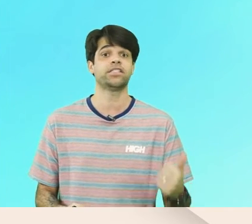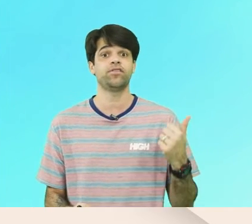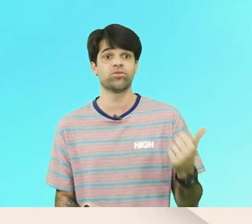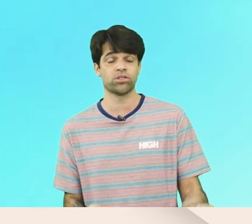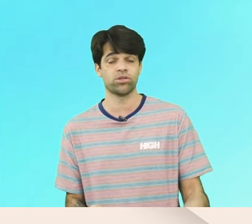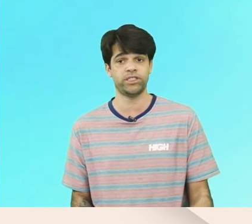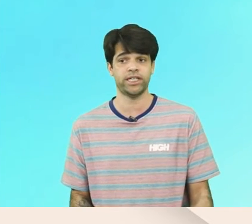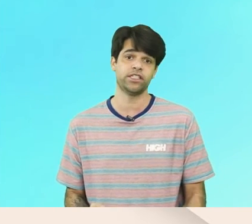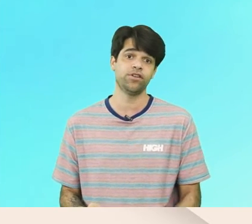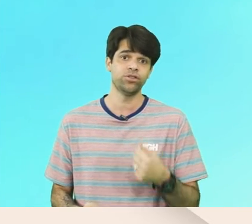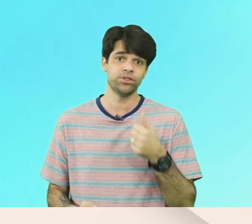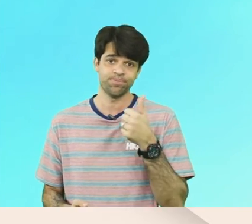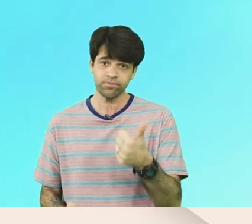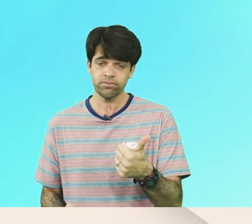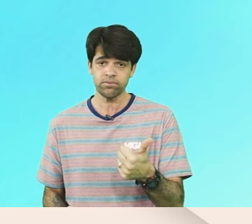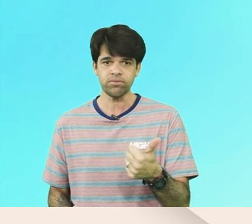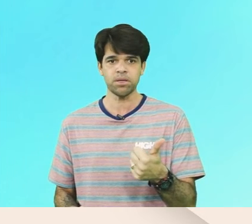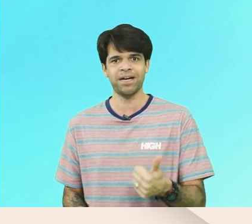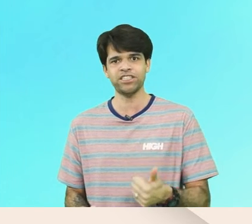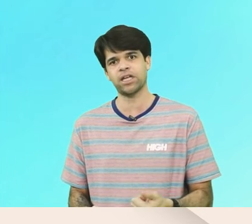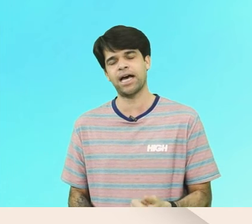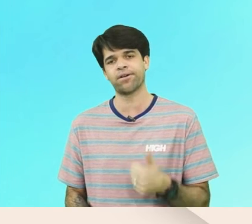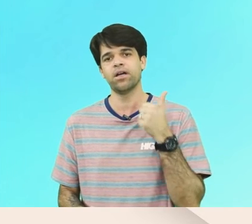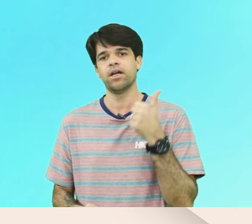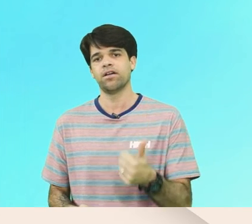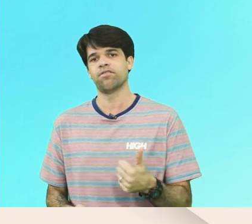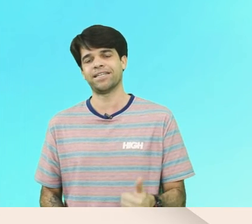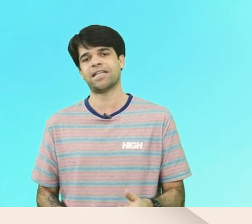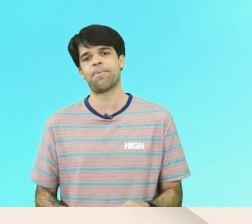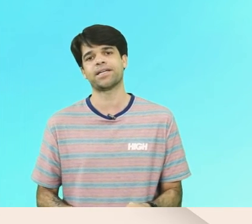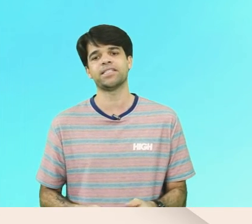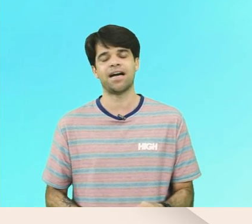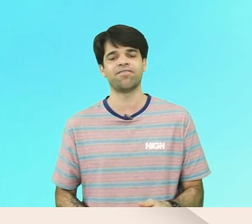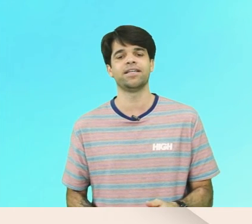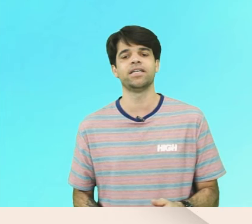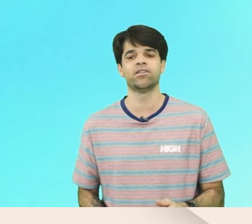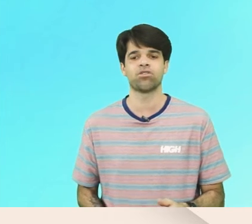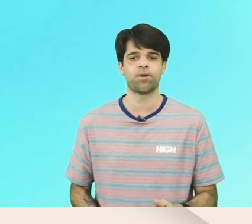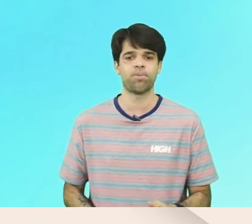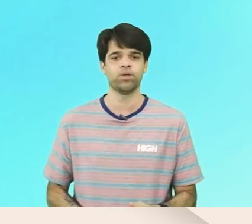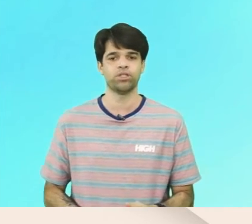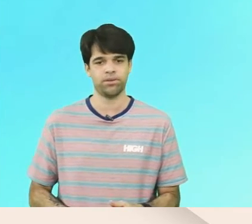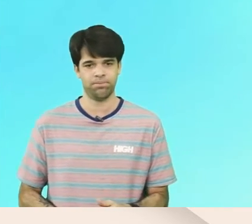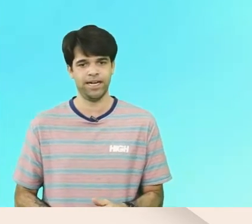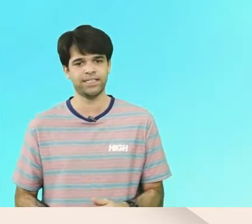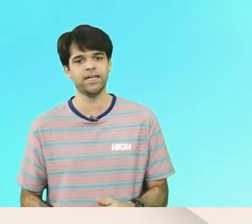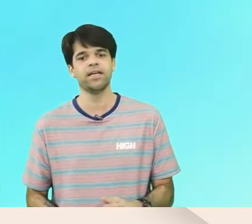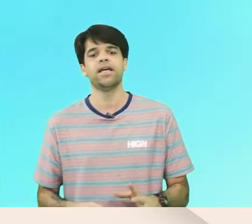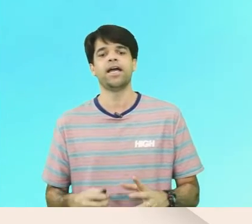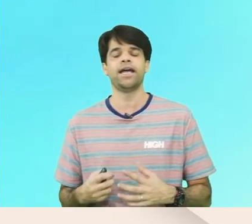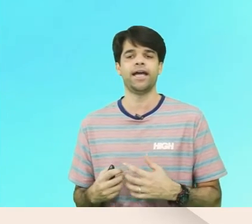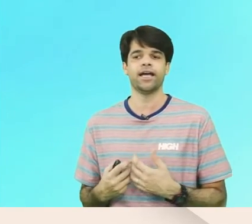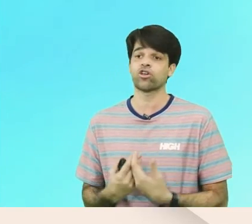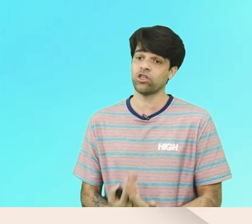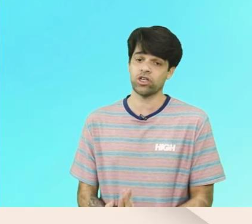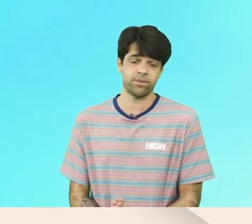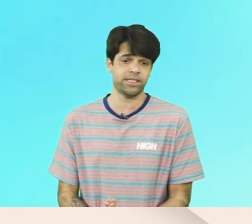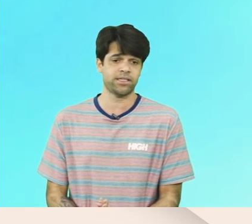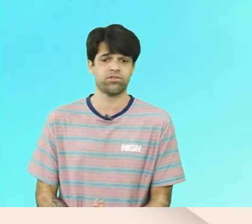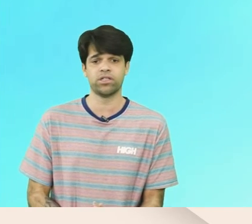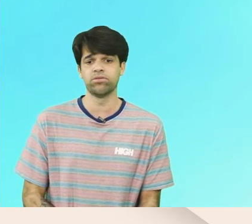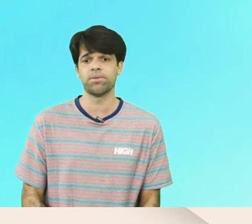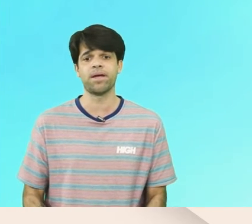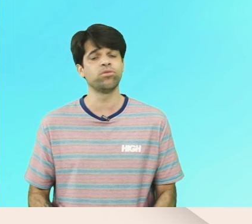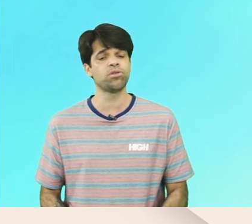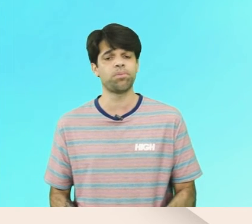tua justificativa e com teus objetivos, mais claro vai estar para quem está avaliando a tua proposta. Beleza?